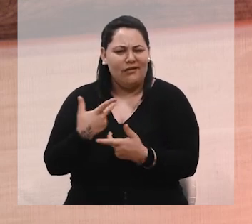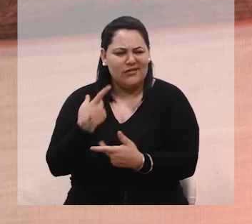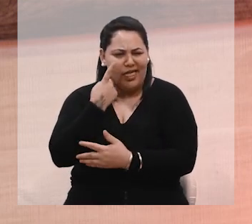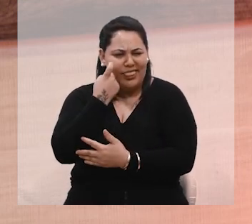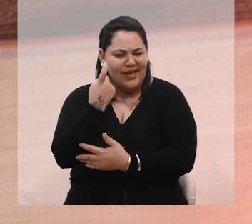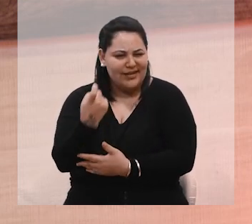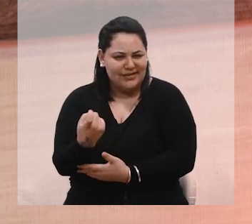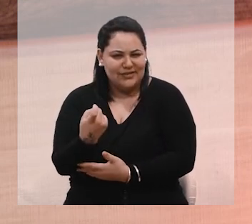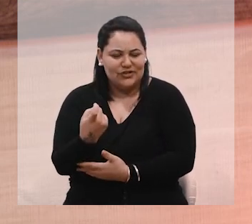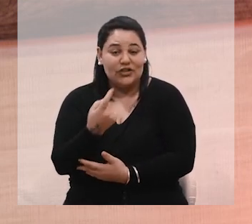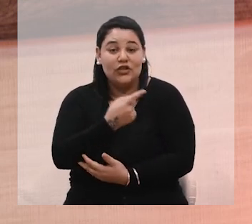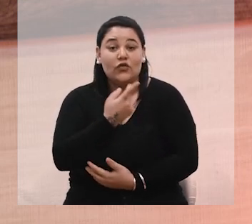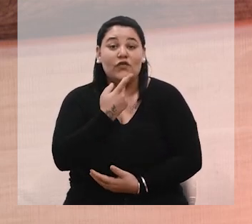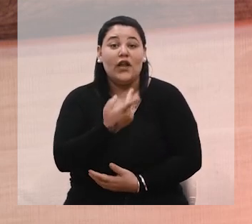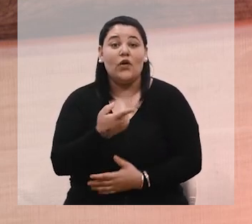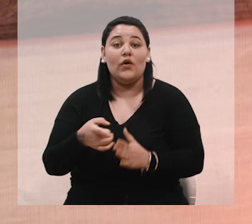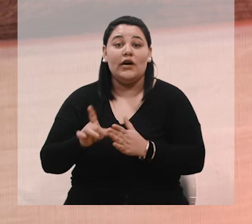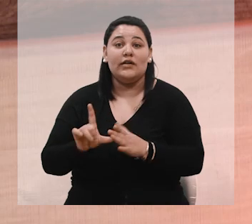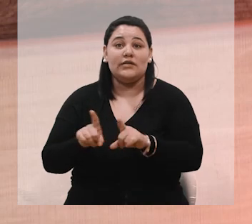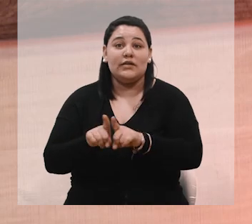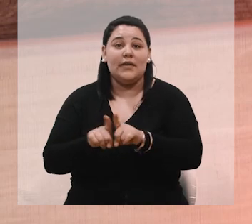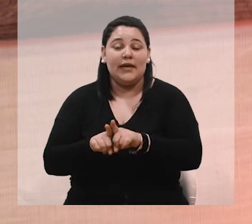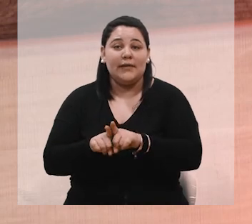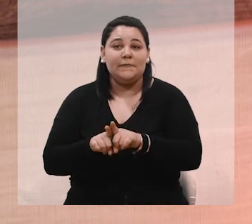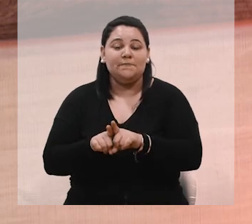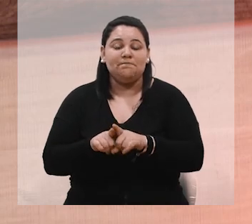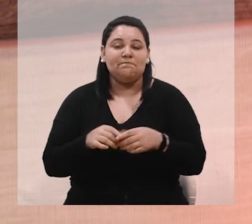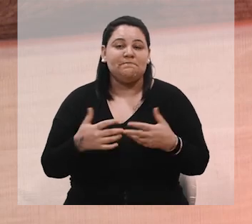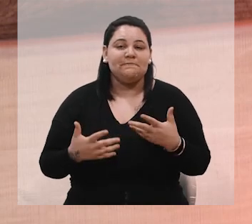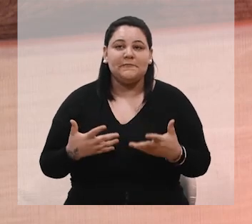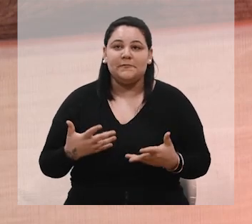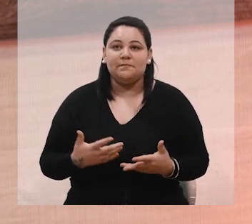ficou interessante, Nil, e que tu falavas em